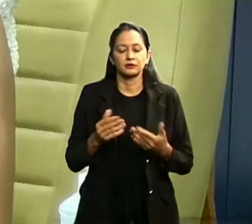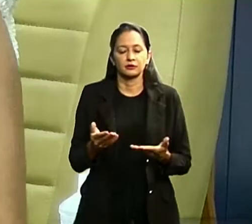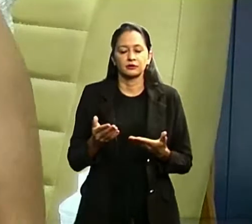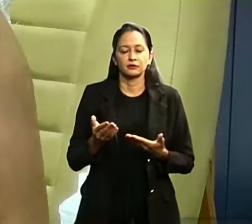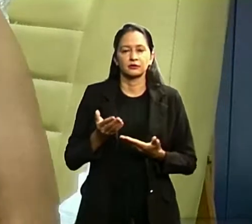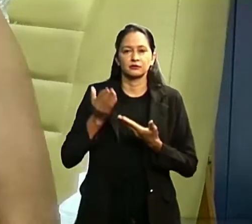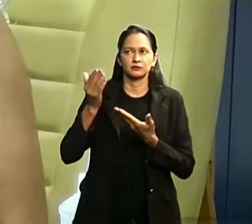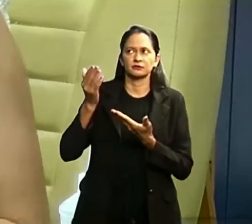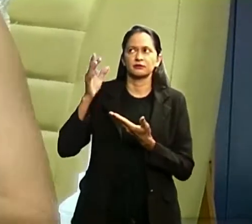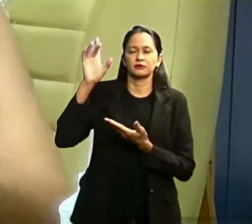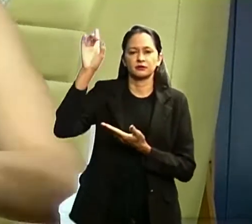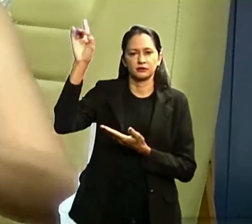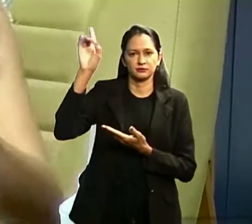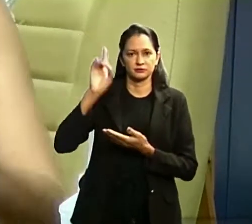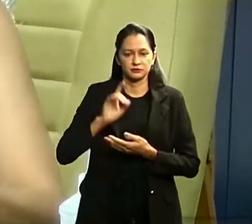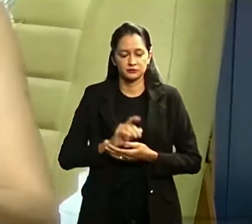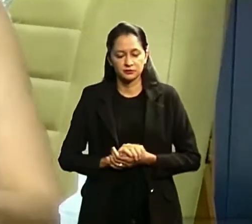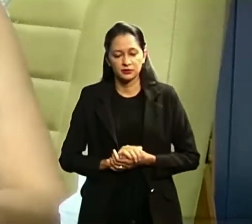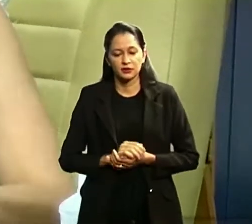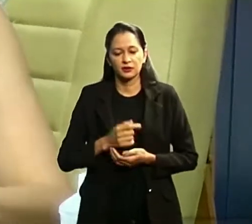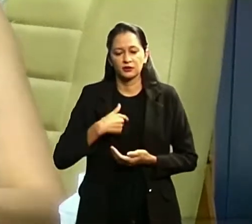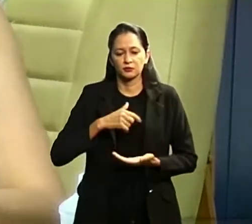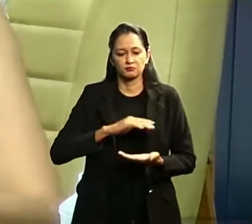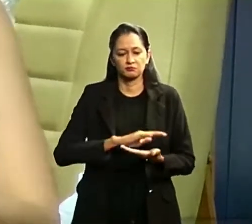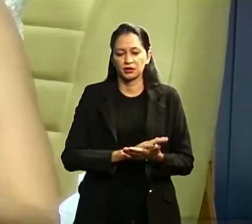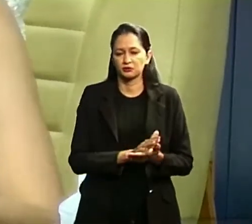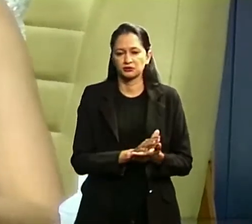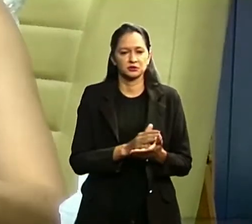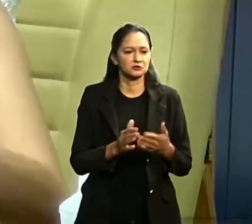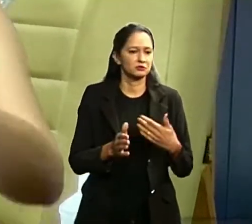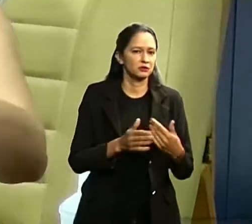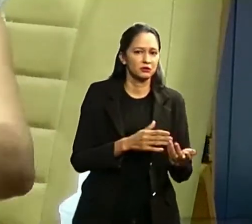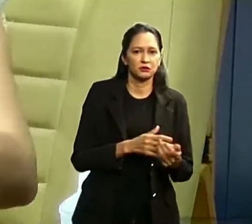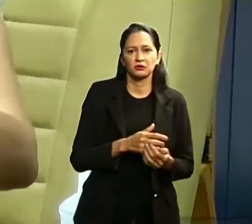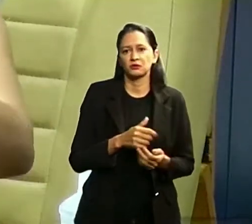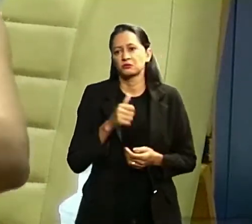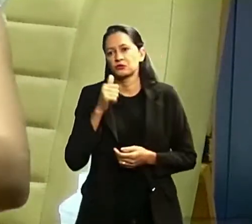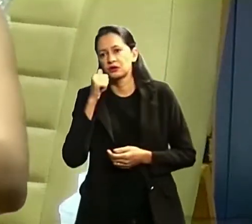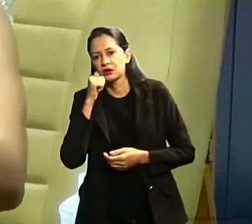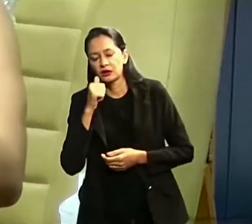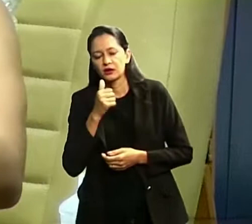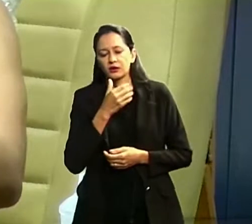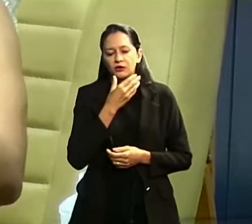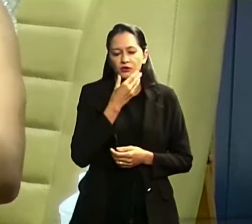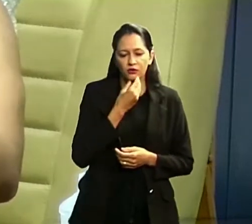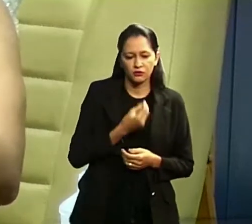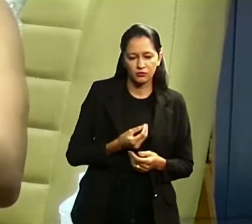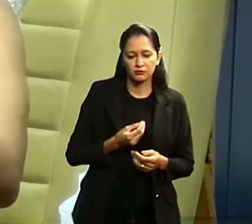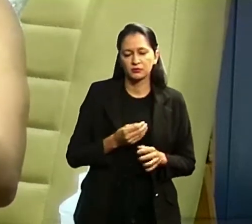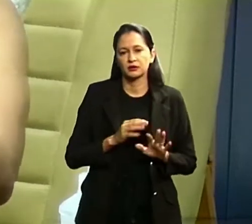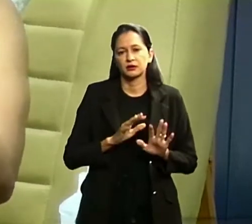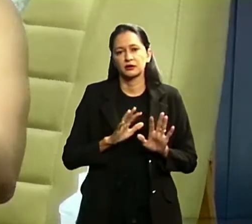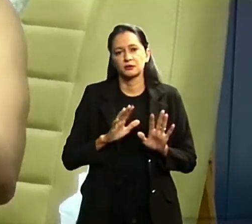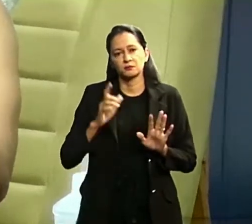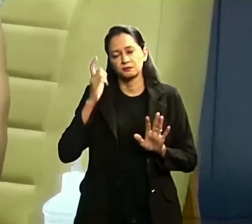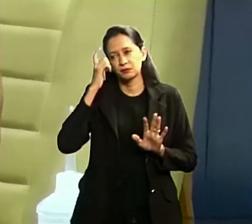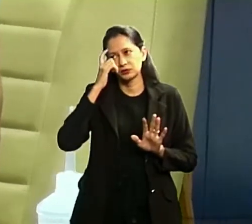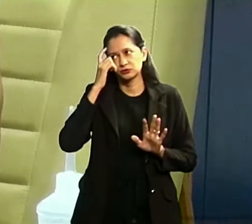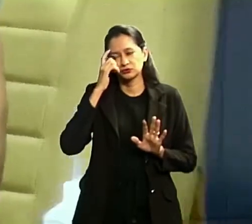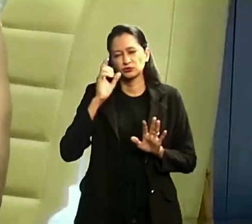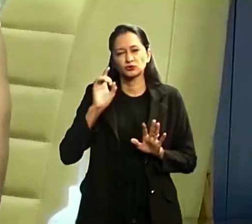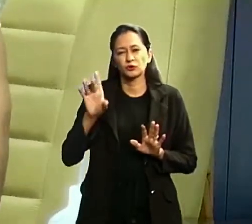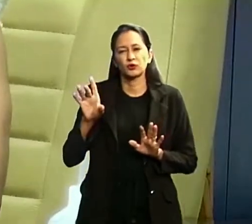né? Eu, particularmente, o preconceito vem de todos os lados, de homens, principalmente mulheres. É muito mais ideológico do que questão